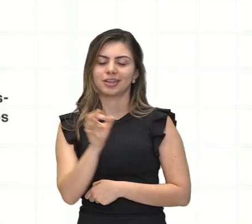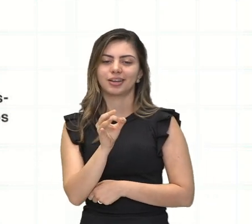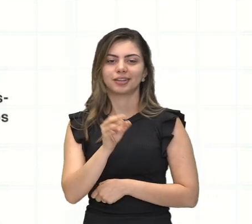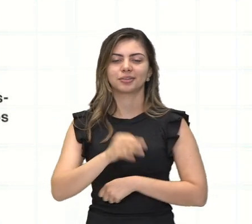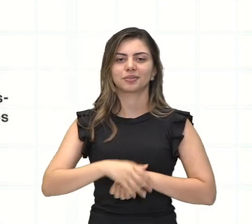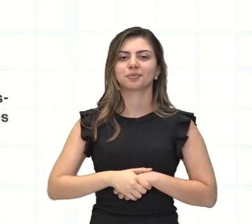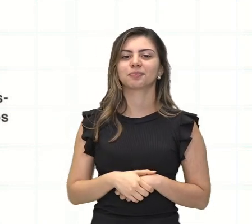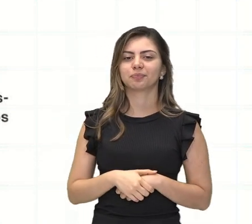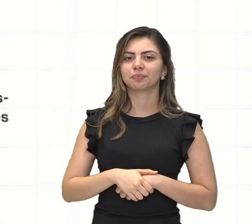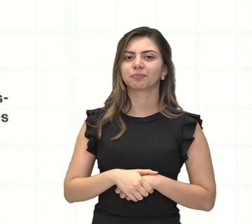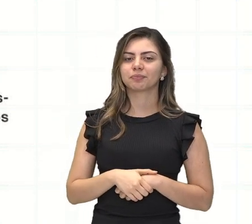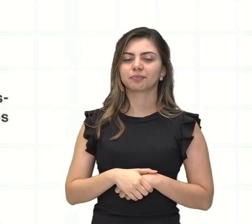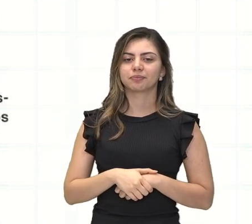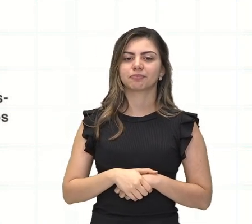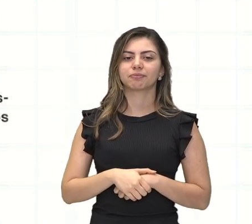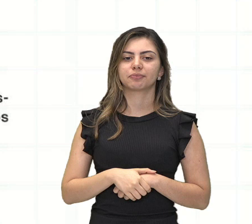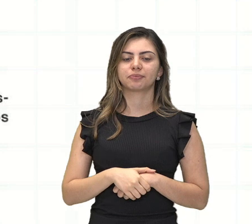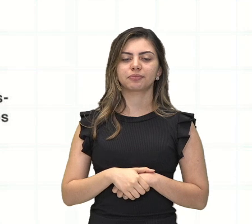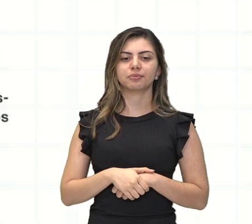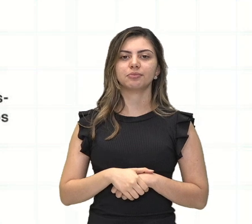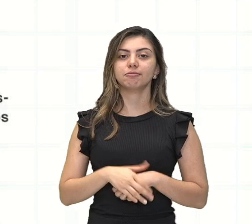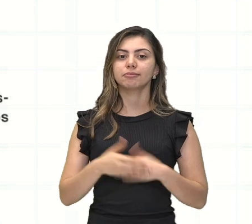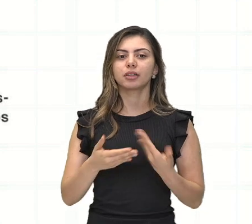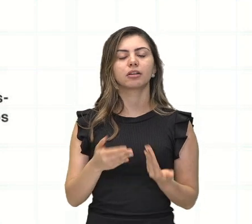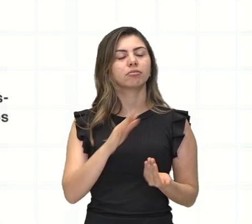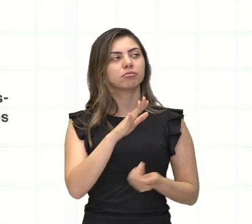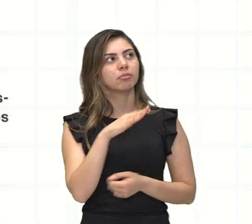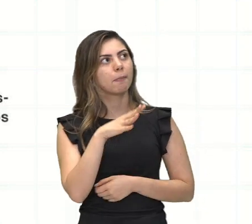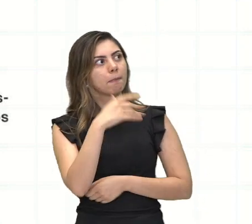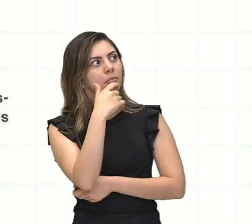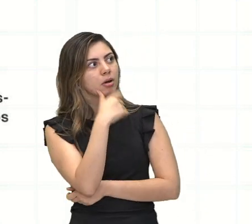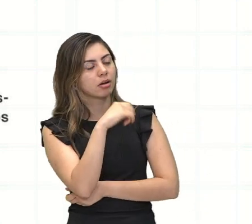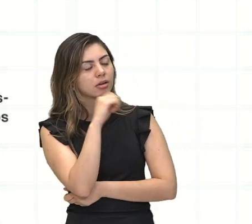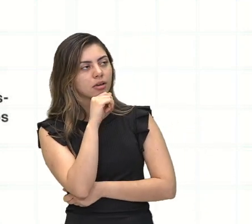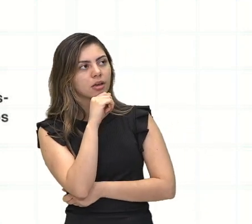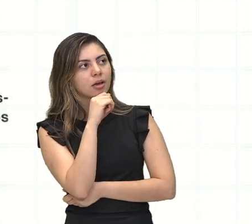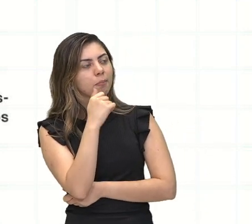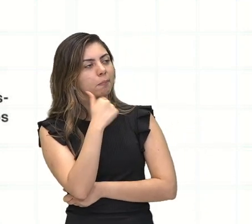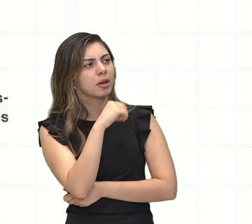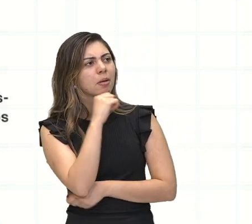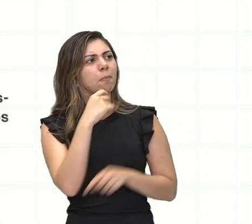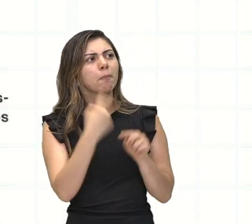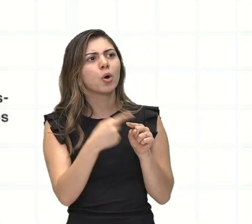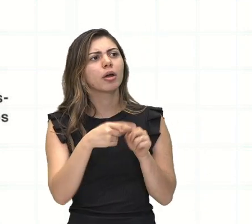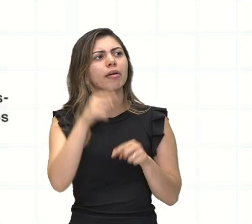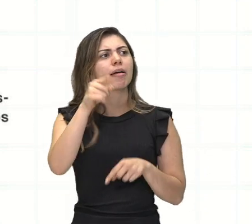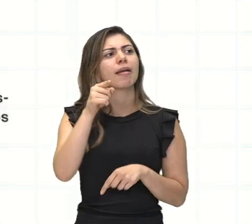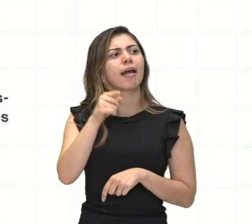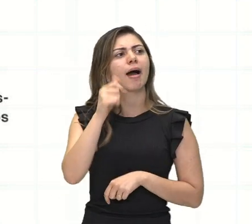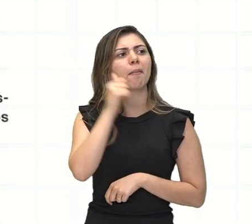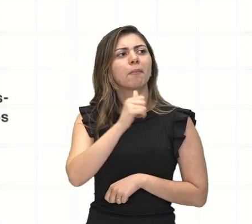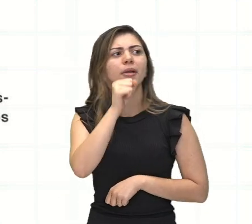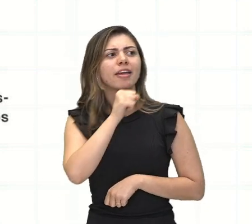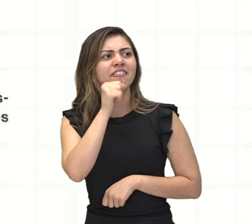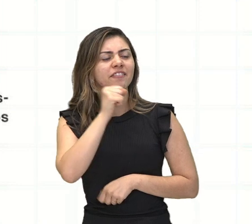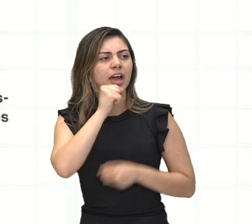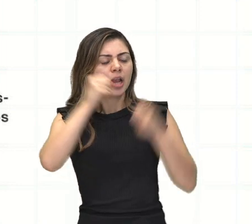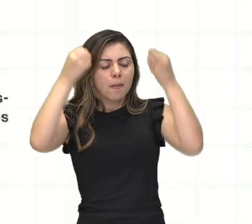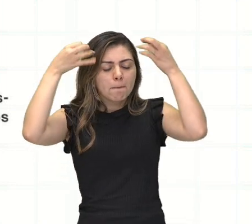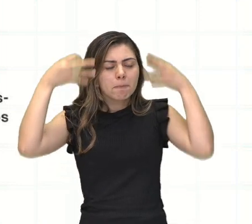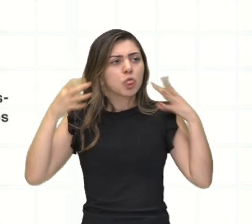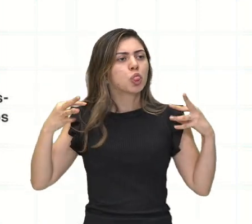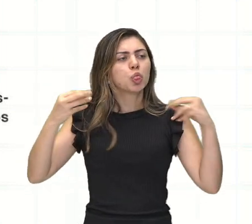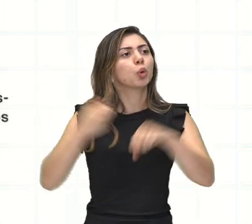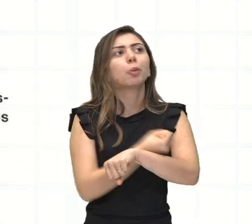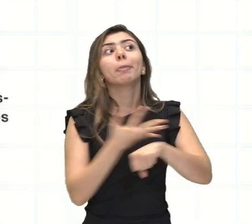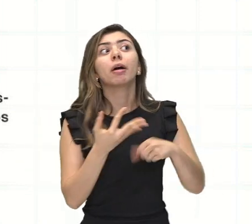forma engraçada. Mãe, por que todos os cabelos de minha avó